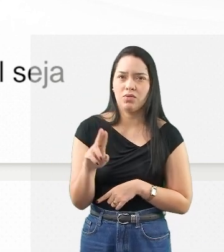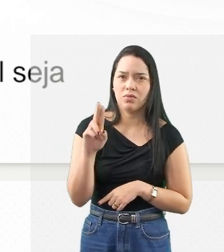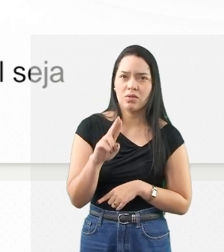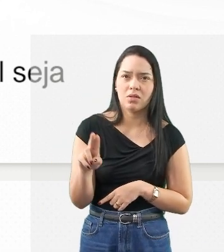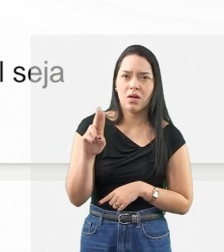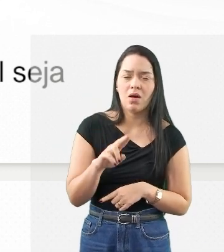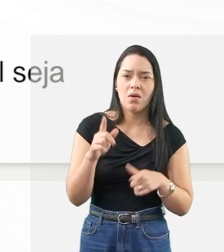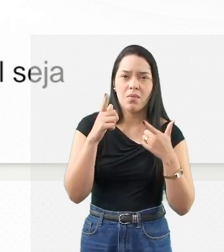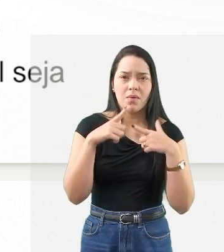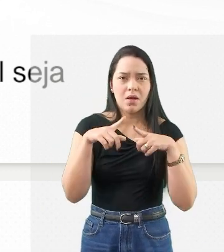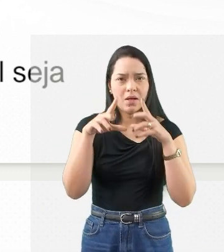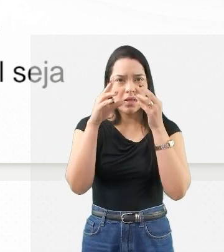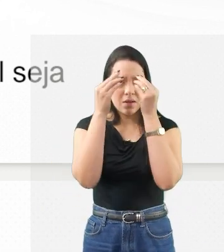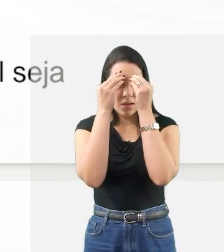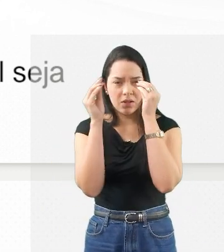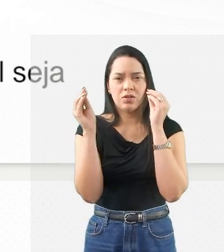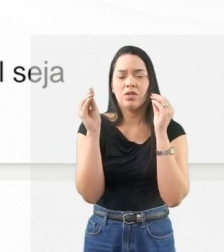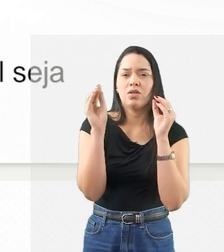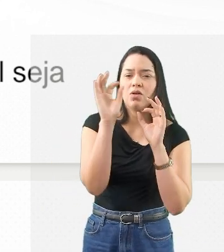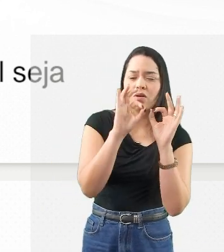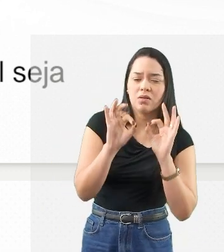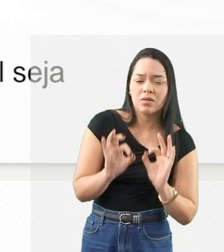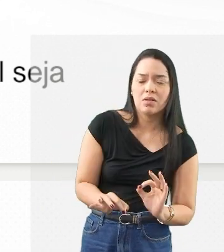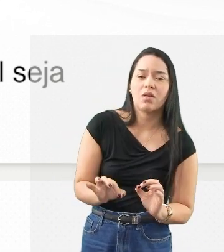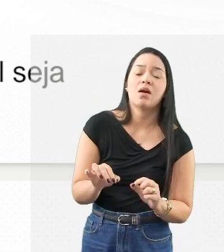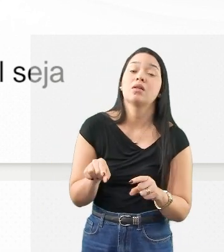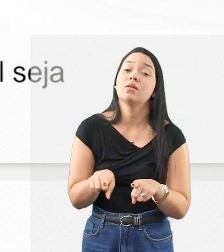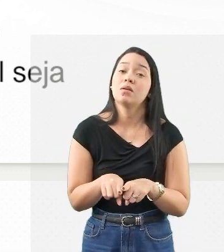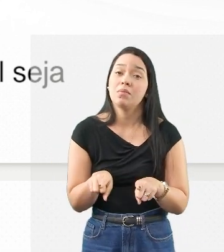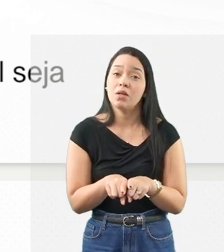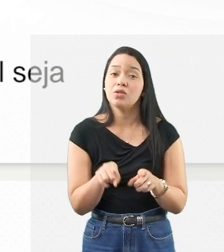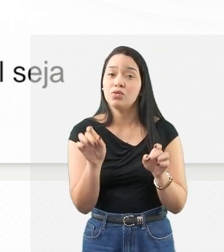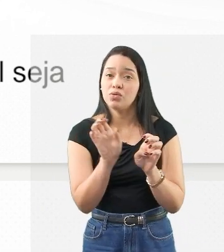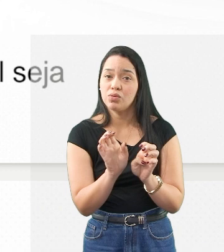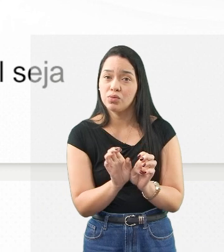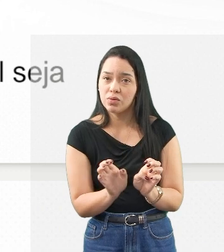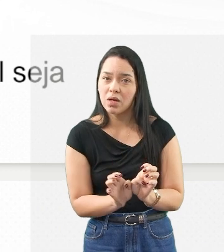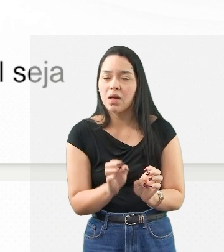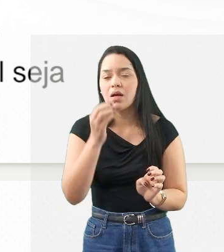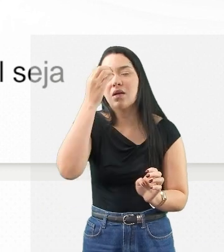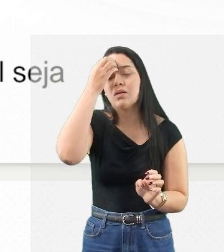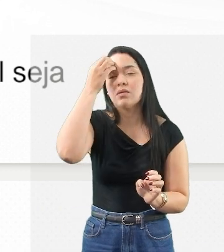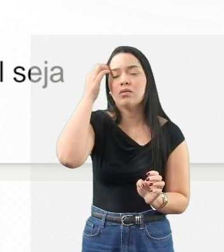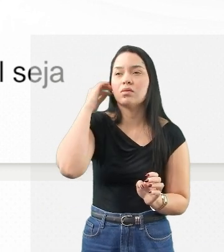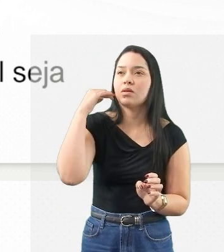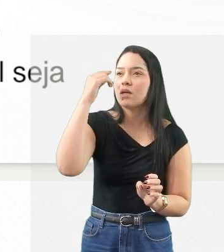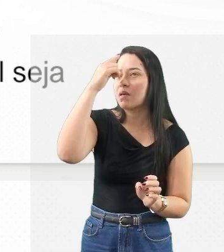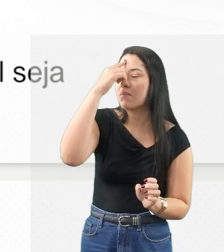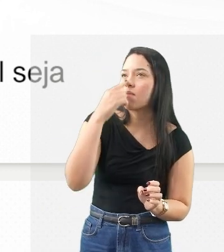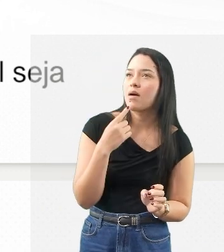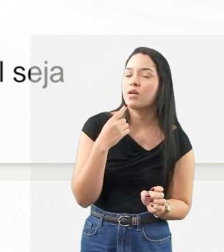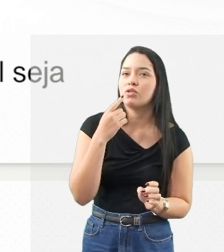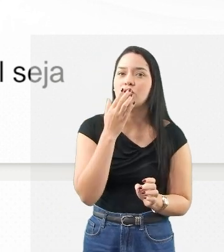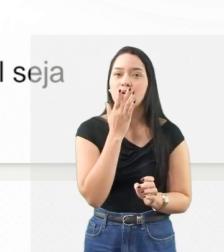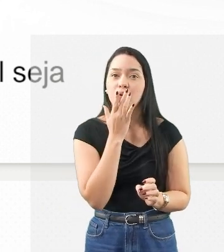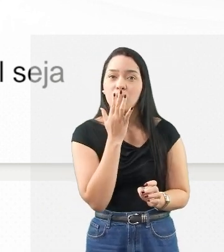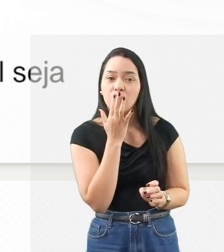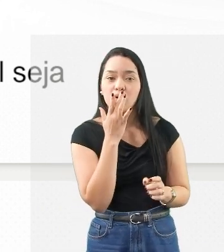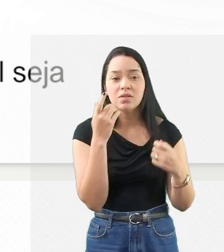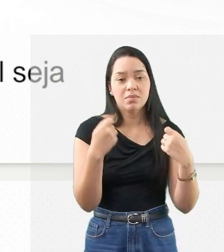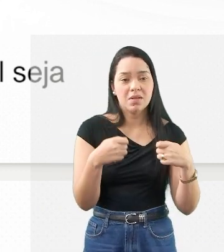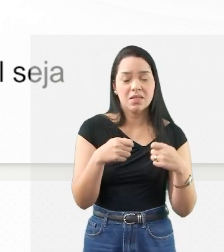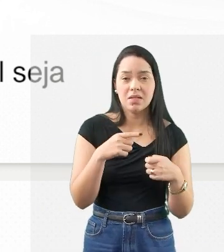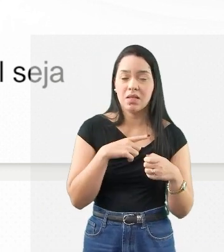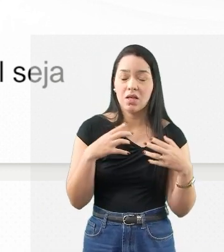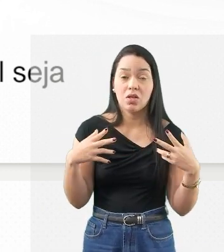uma linguagem mais bem elaborada, com recursos mais bem estruturados, imagem, cores, precisa ter toda